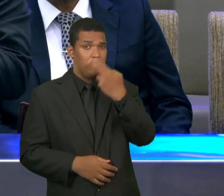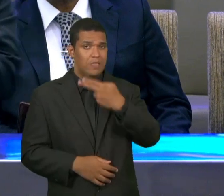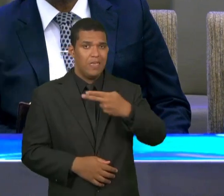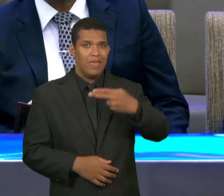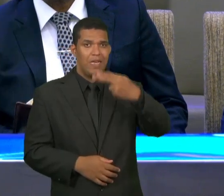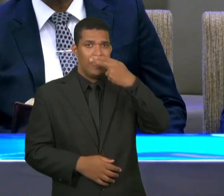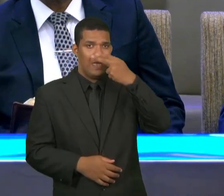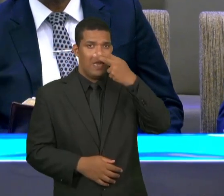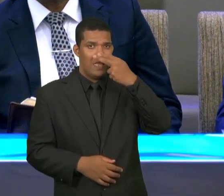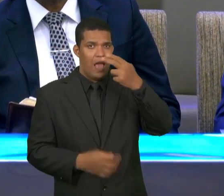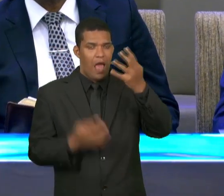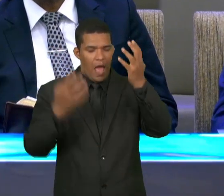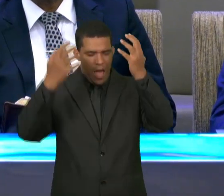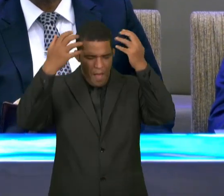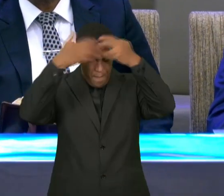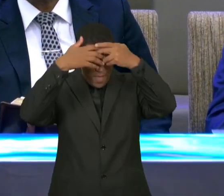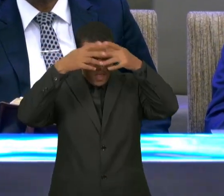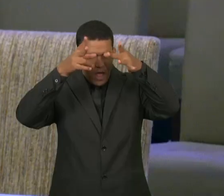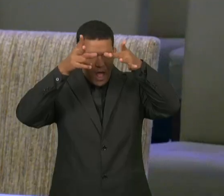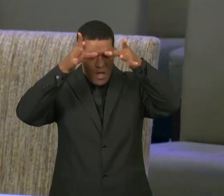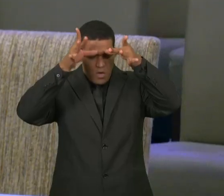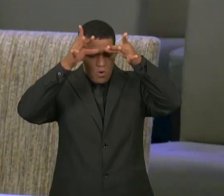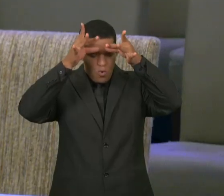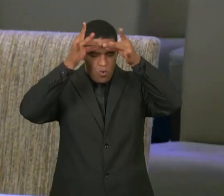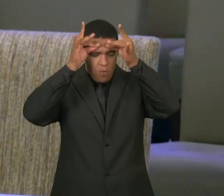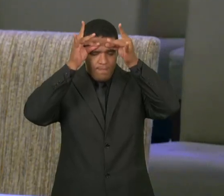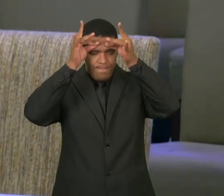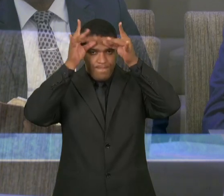deixa a tua mente um pouco mais tranquila.